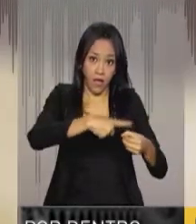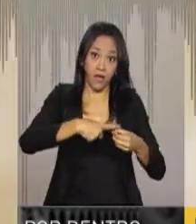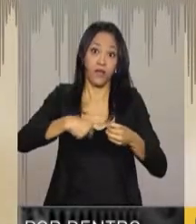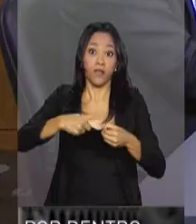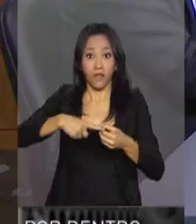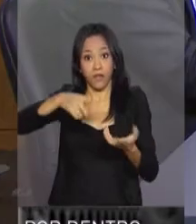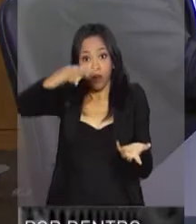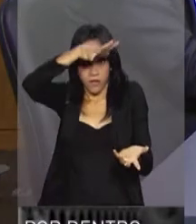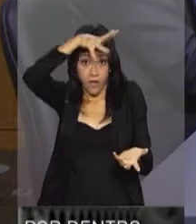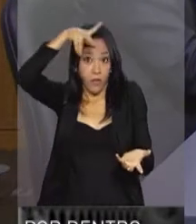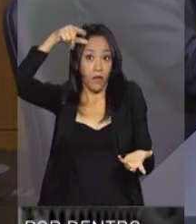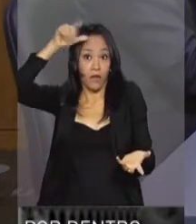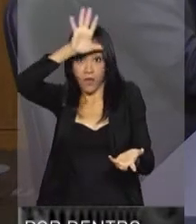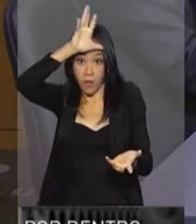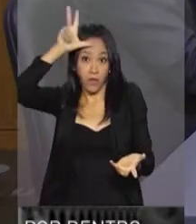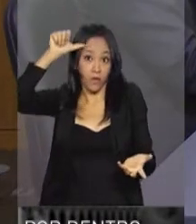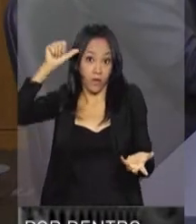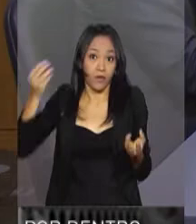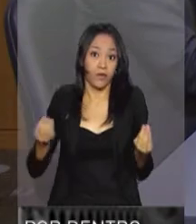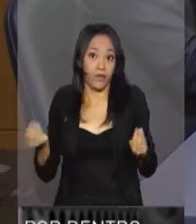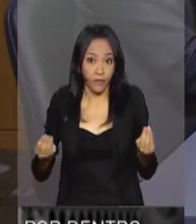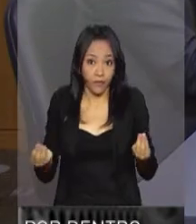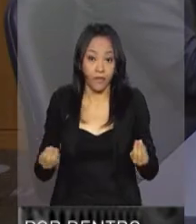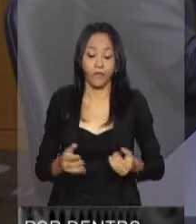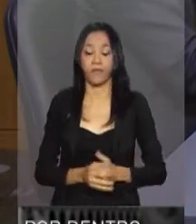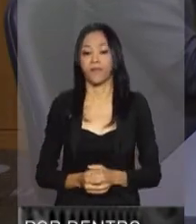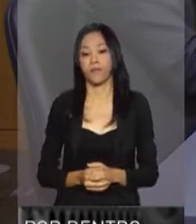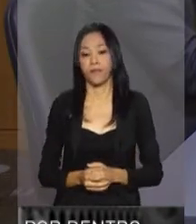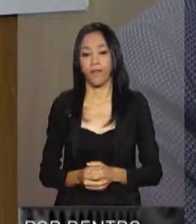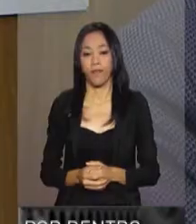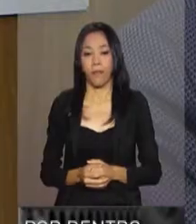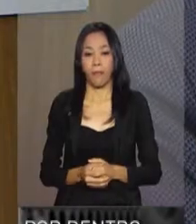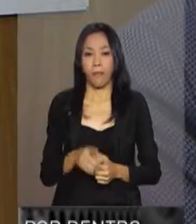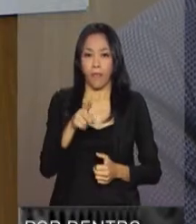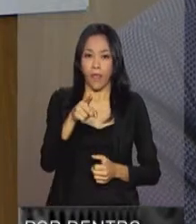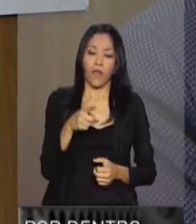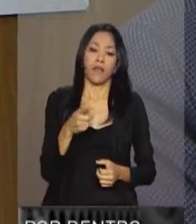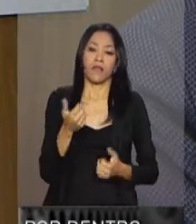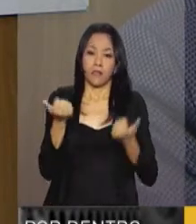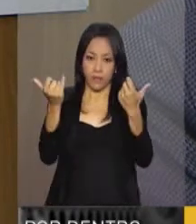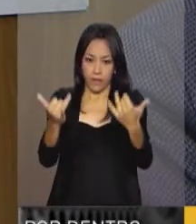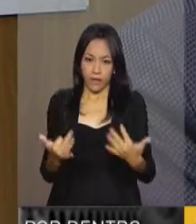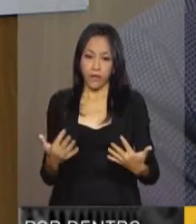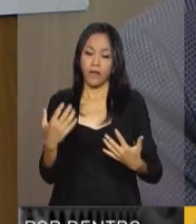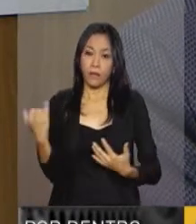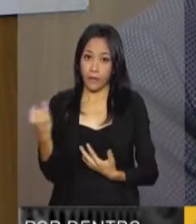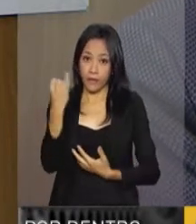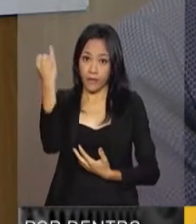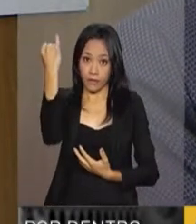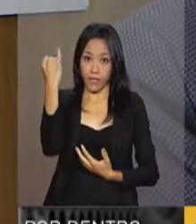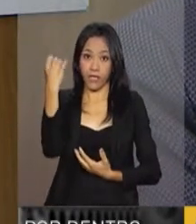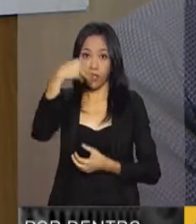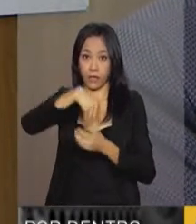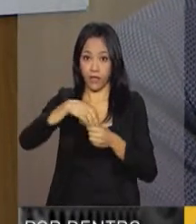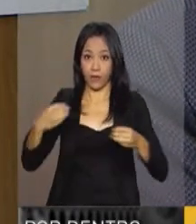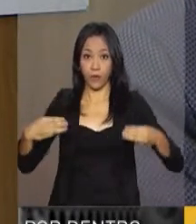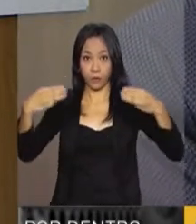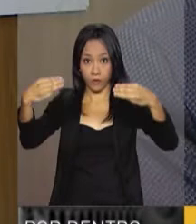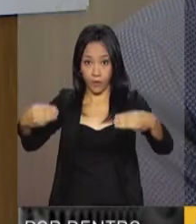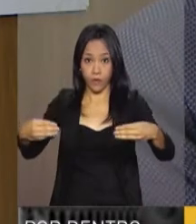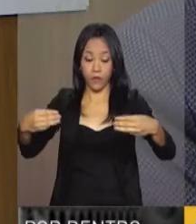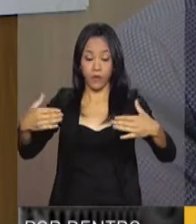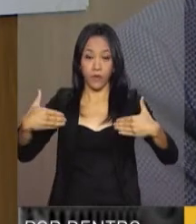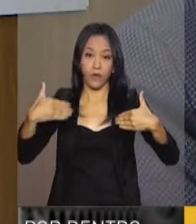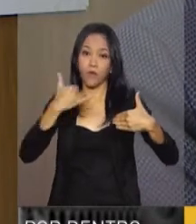décadas bem raimar é importante deixar aqui que nós no governo federal temos colocado